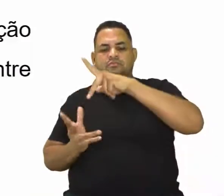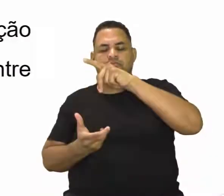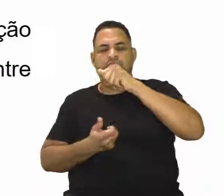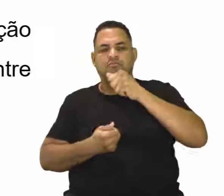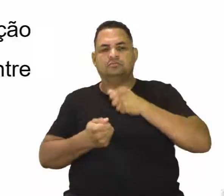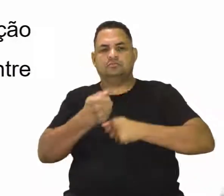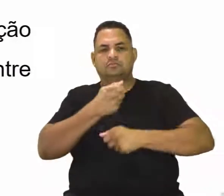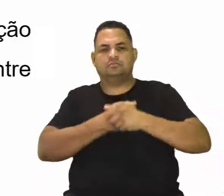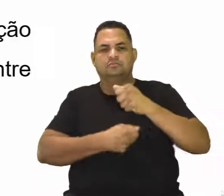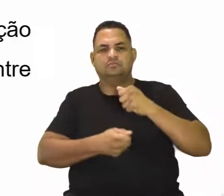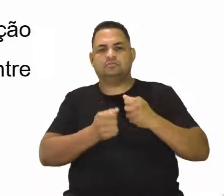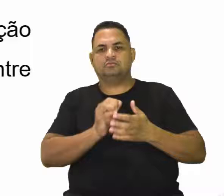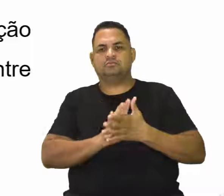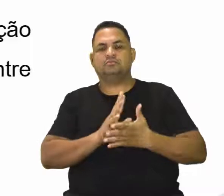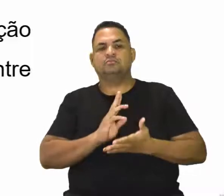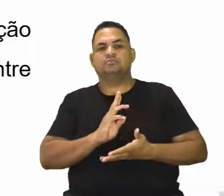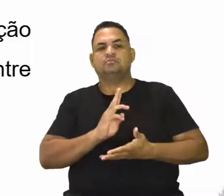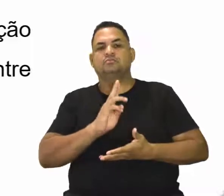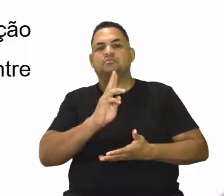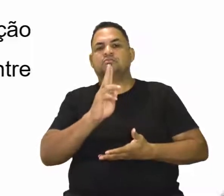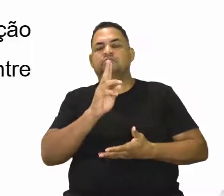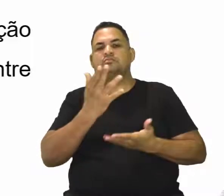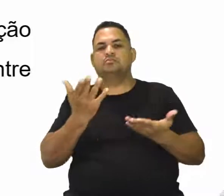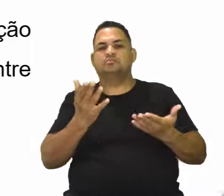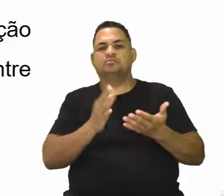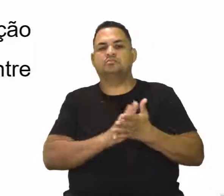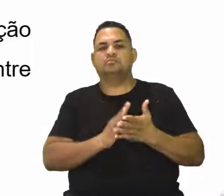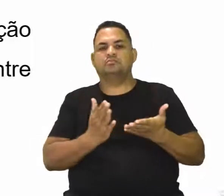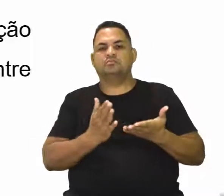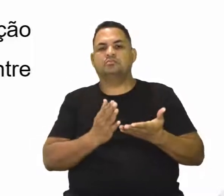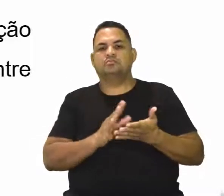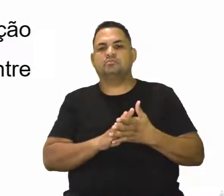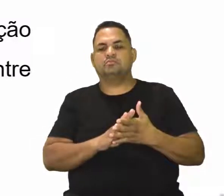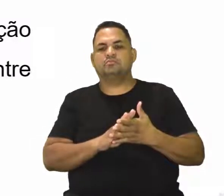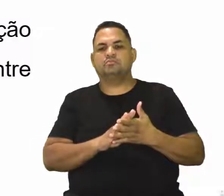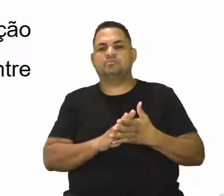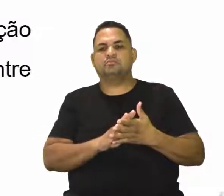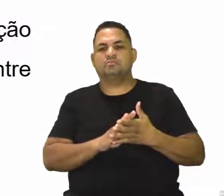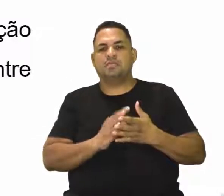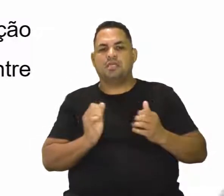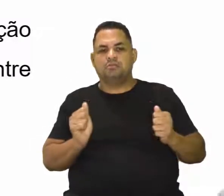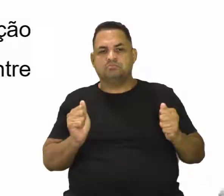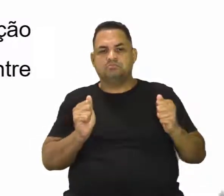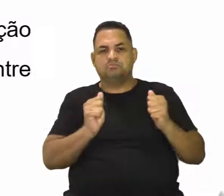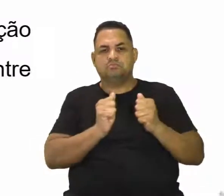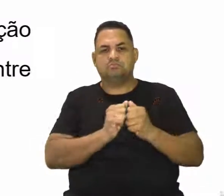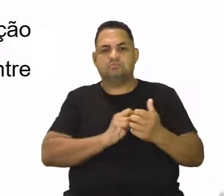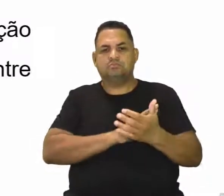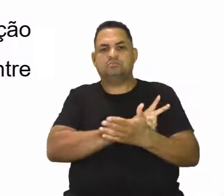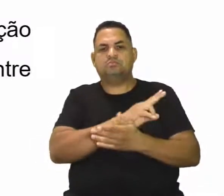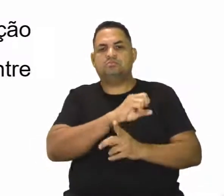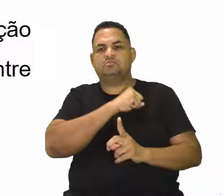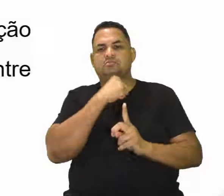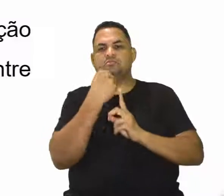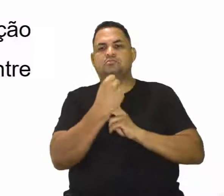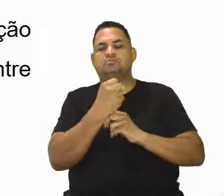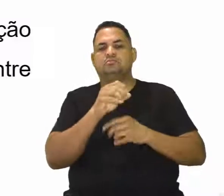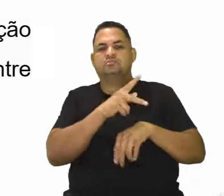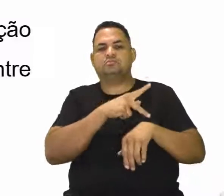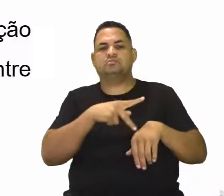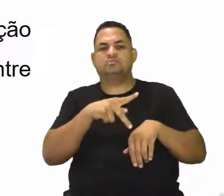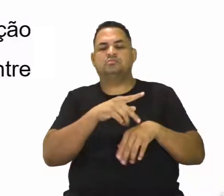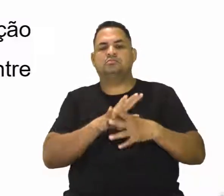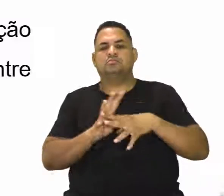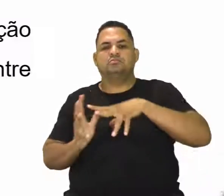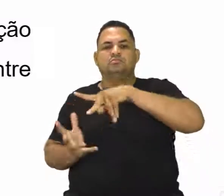Globalização vai ser o processo de aproximação entre as diversas sociedades e